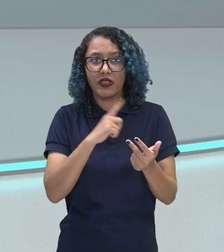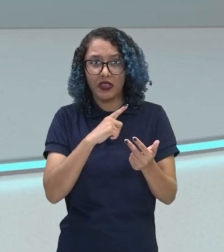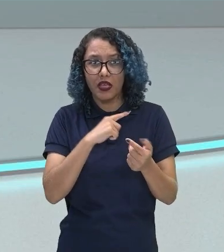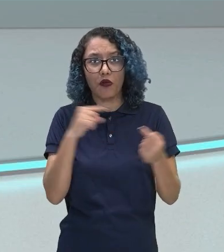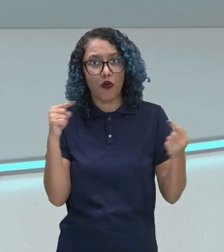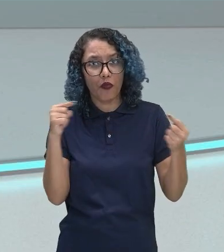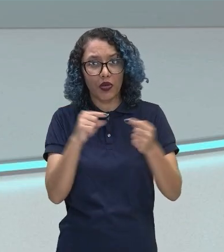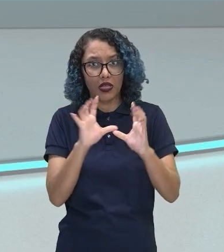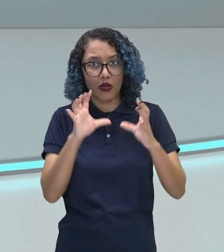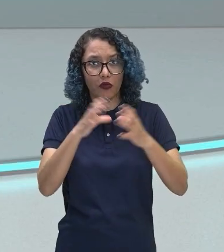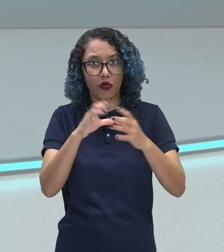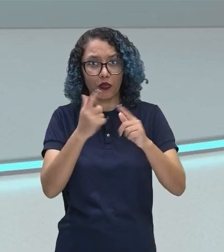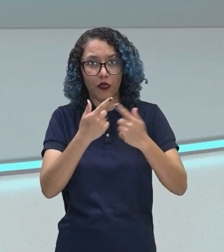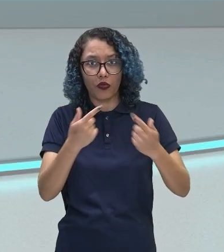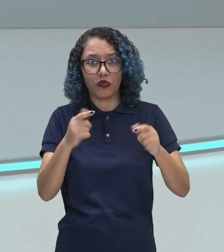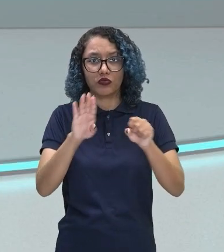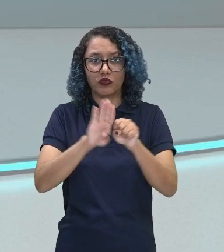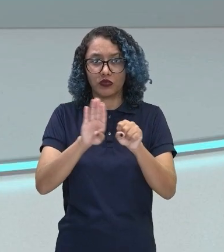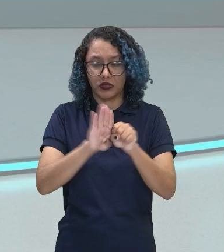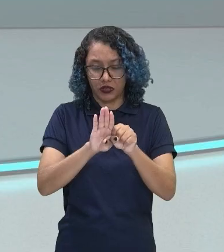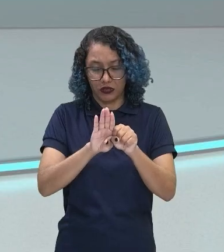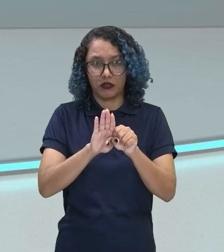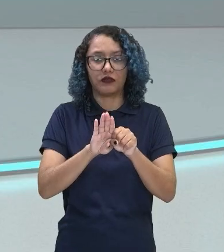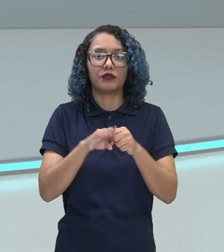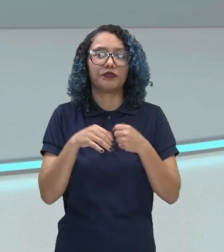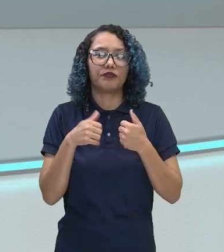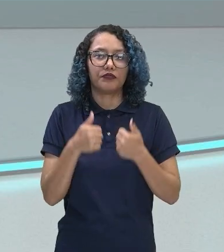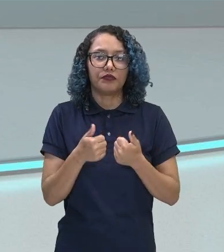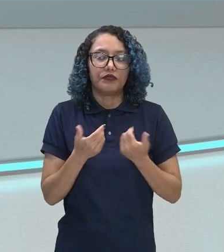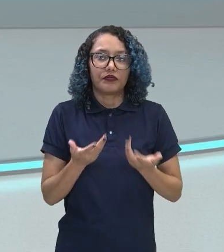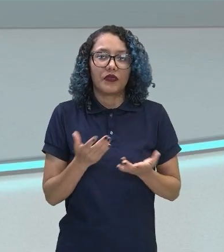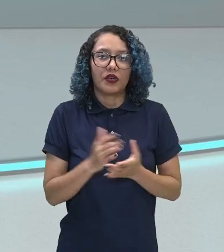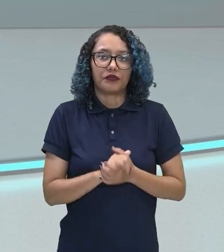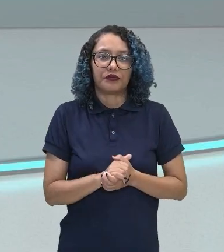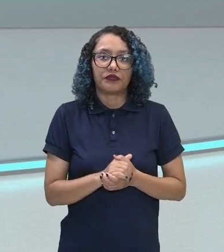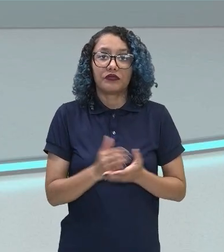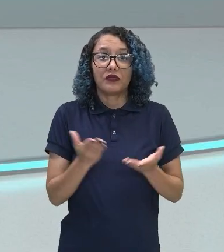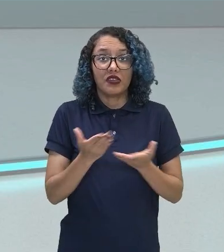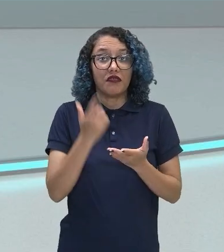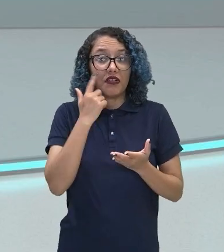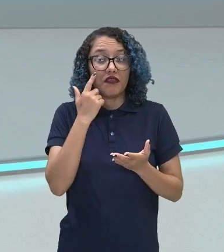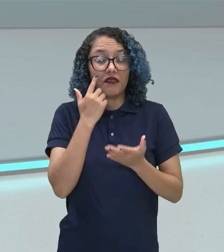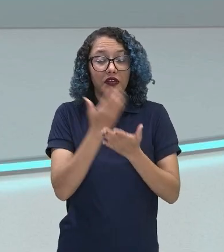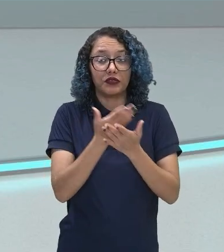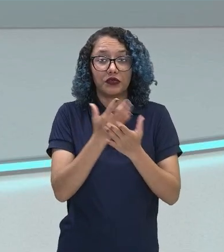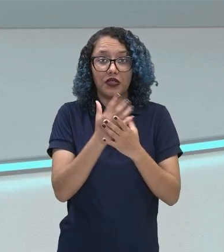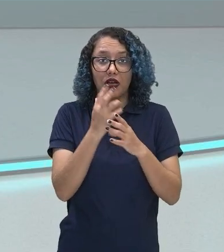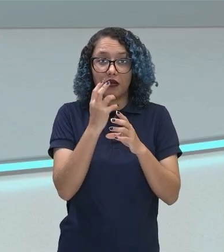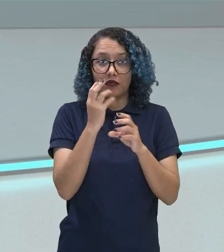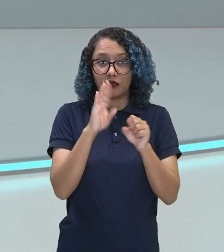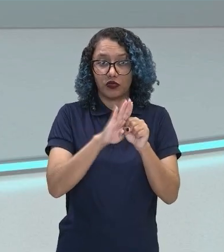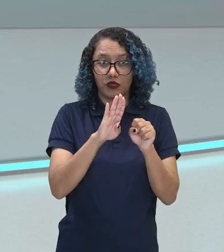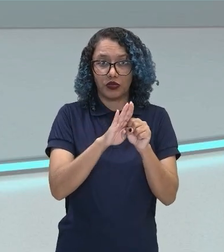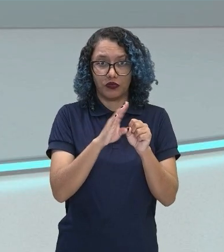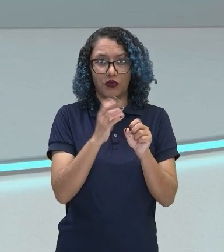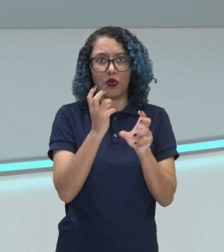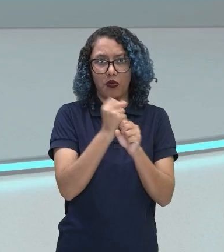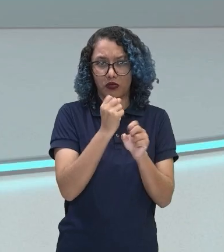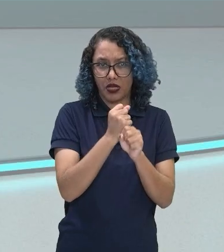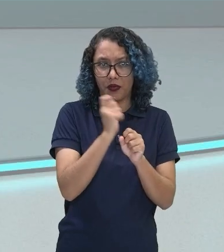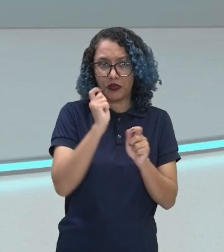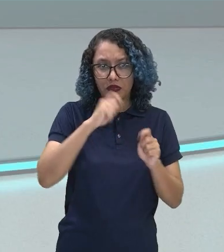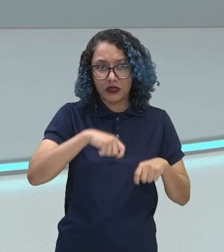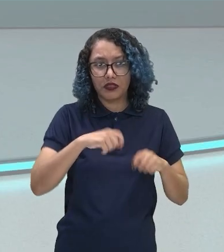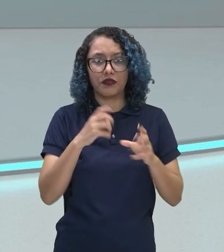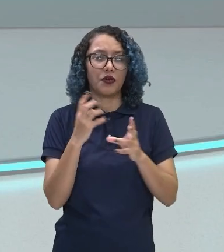desse ponto do que é um substantivo, a gente vai ver quais são os substantivos contáveis e quais são os substantivos incontáveis,